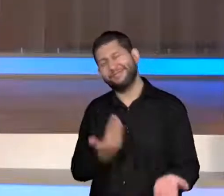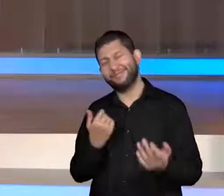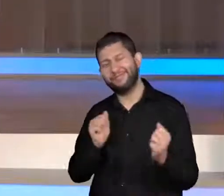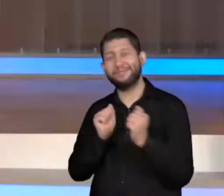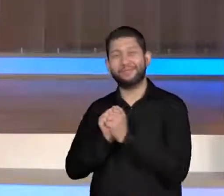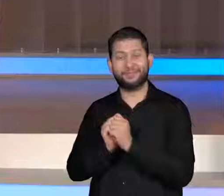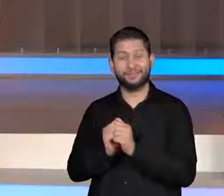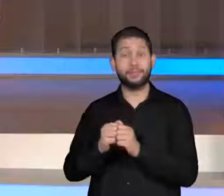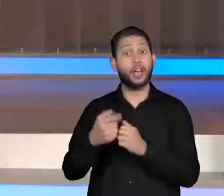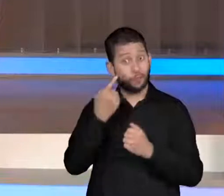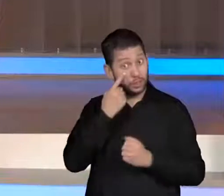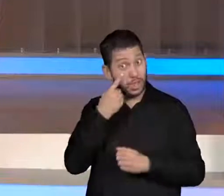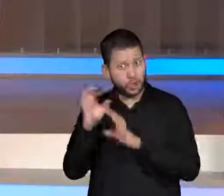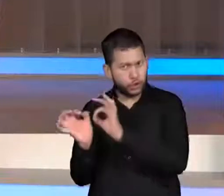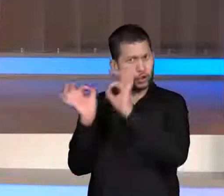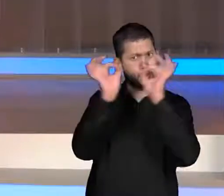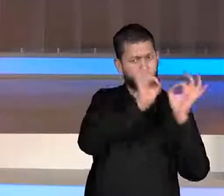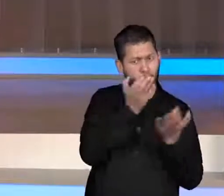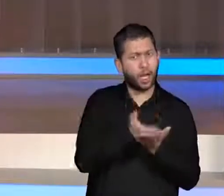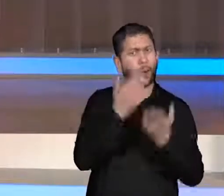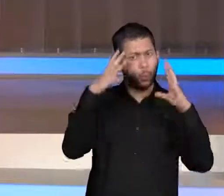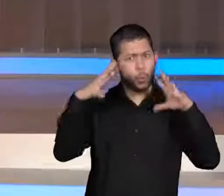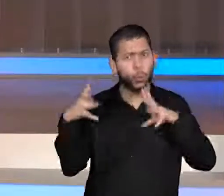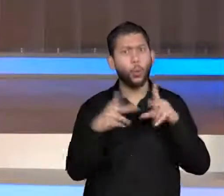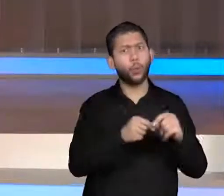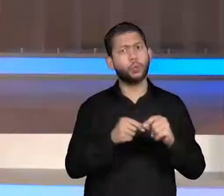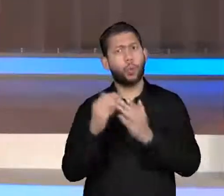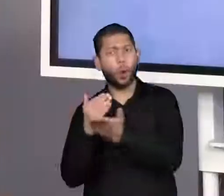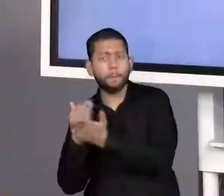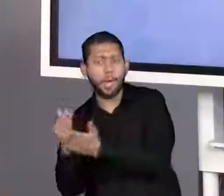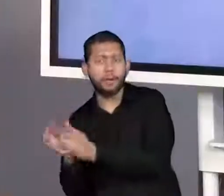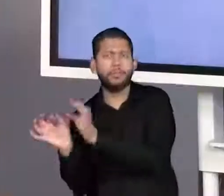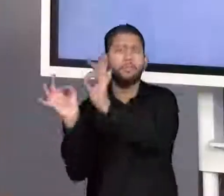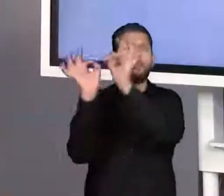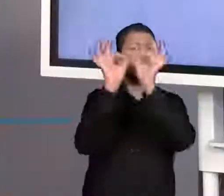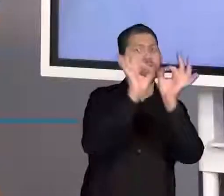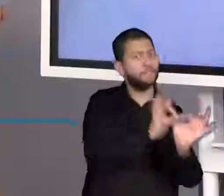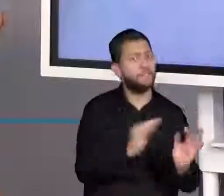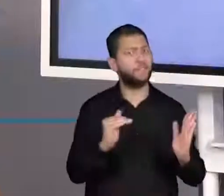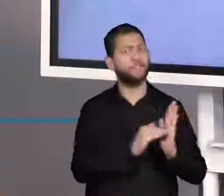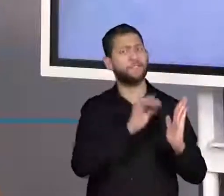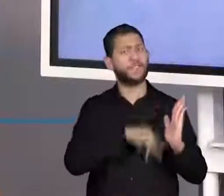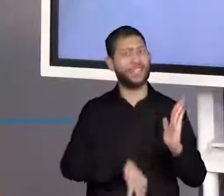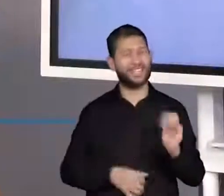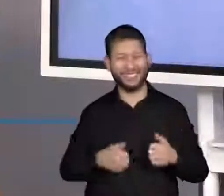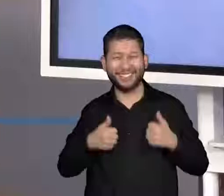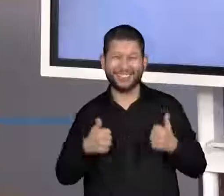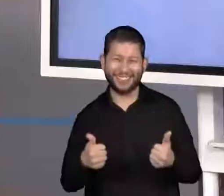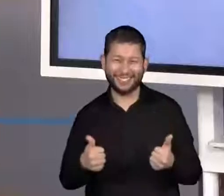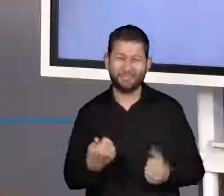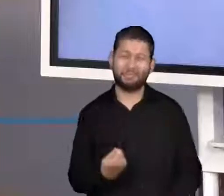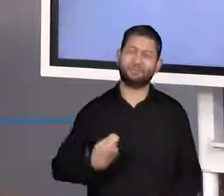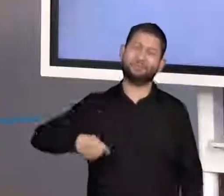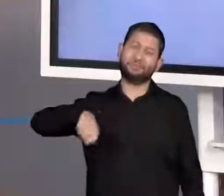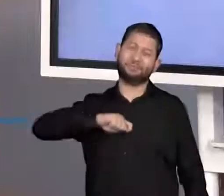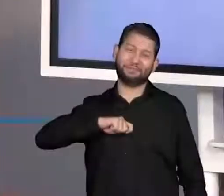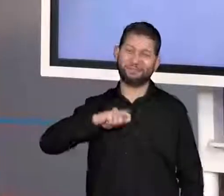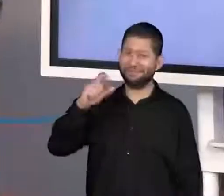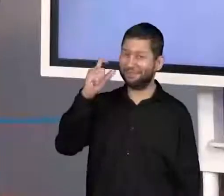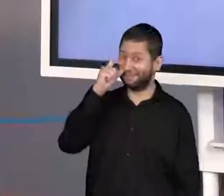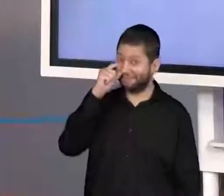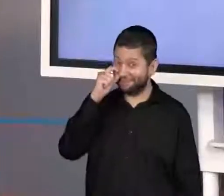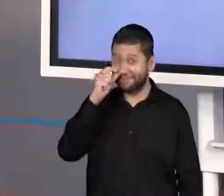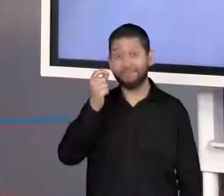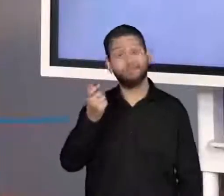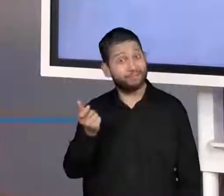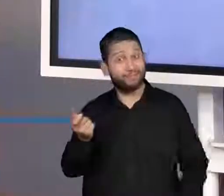vídeo aqui do início ao fim, hein, pessoal? Super desafio para vocês. Vocês já me conhecem, eu sou o professor Seba e hoje nós vamos fazer